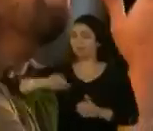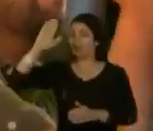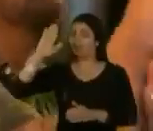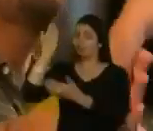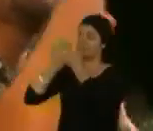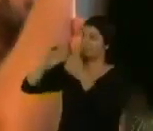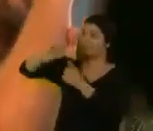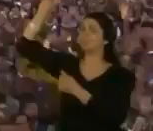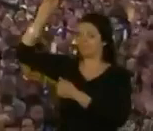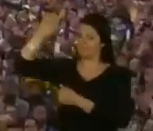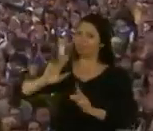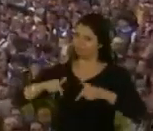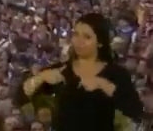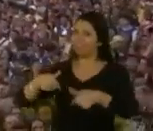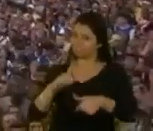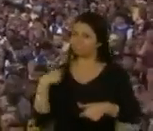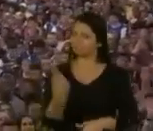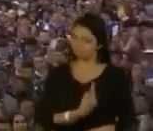nosso meio.